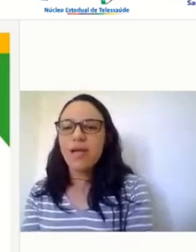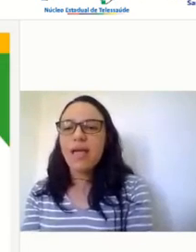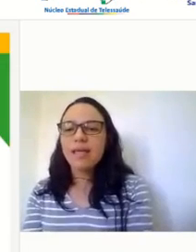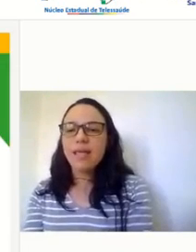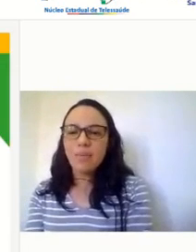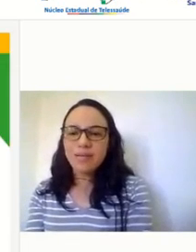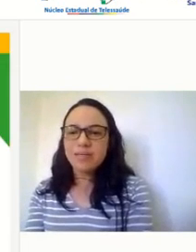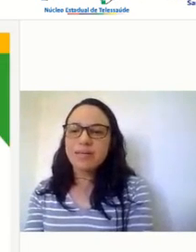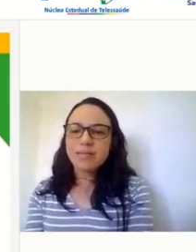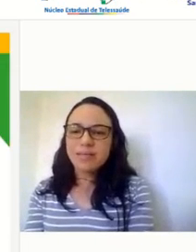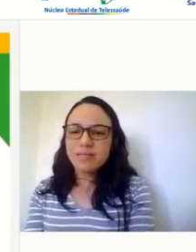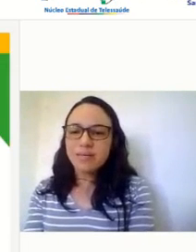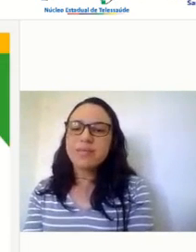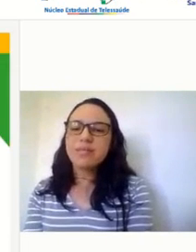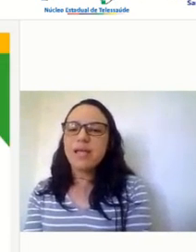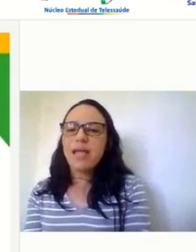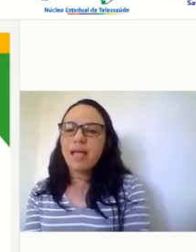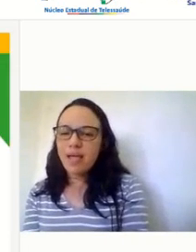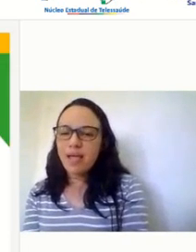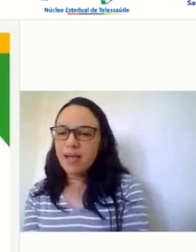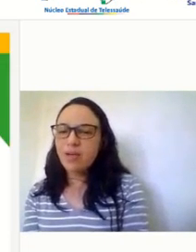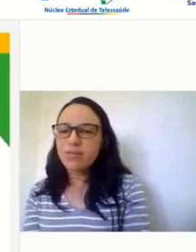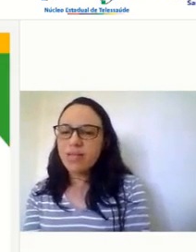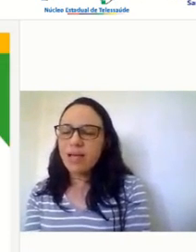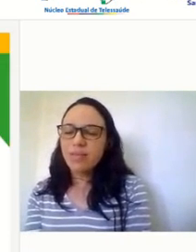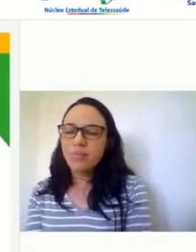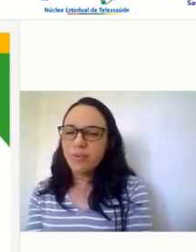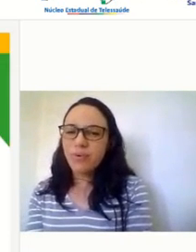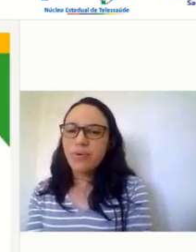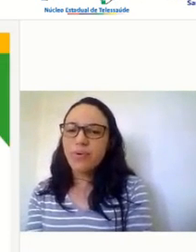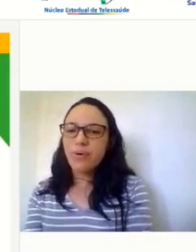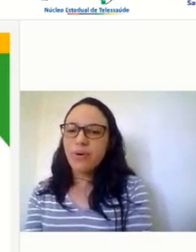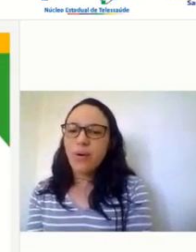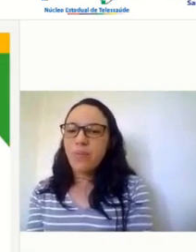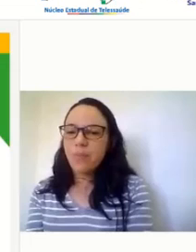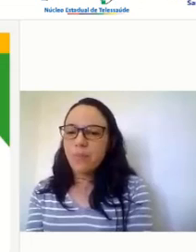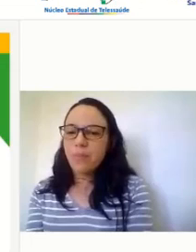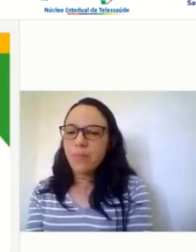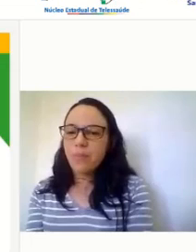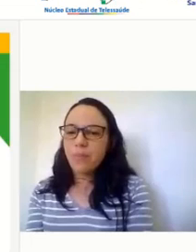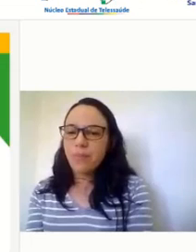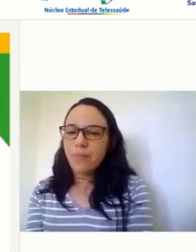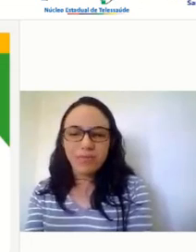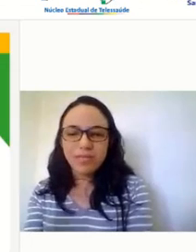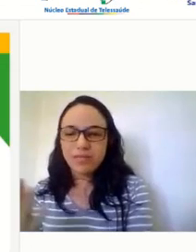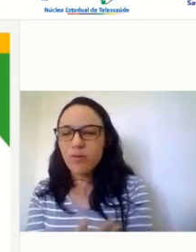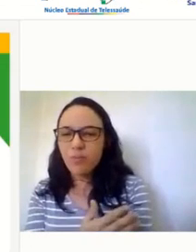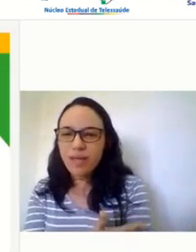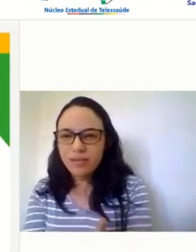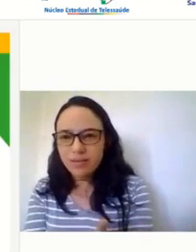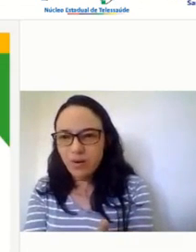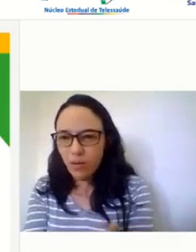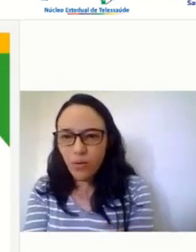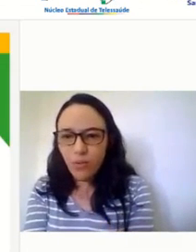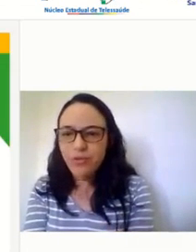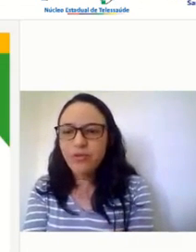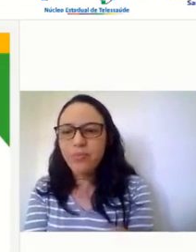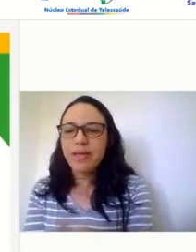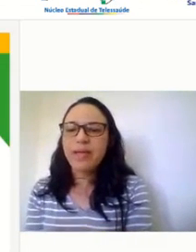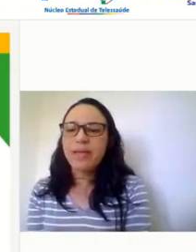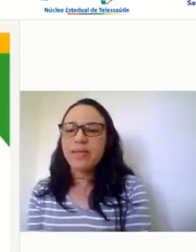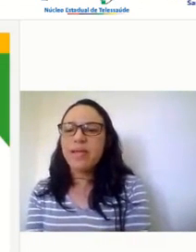é usada por meio de transporte muito bem o hospital